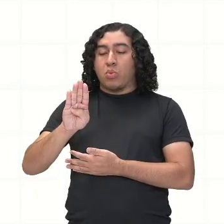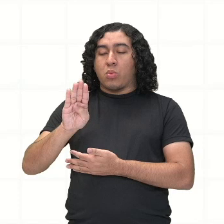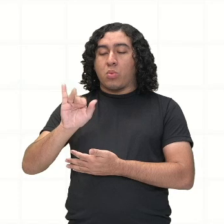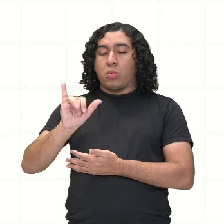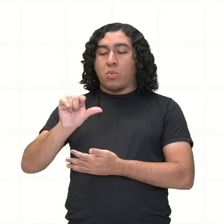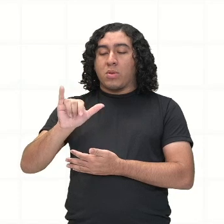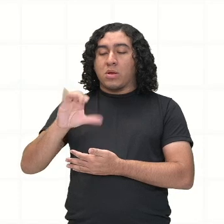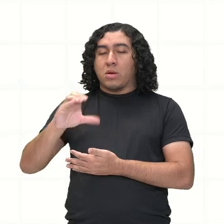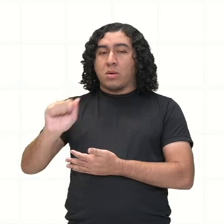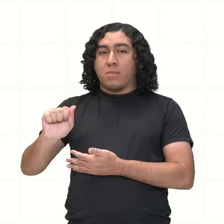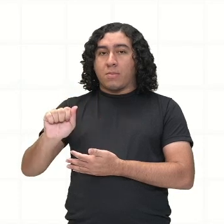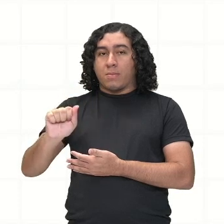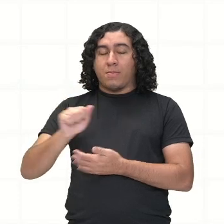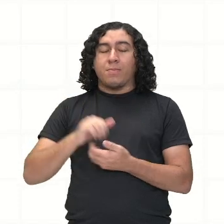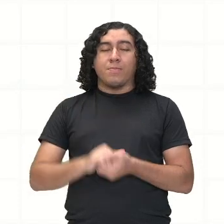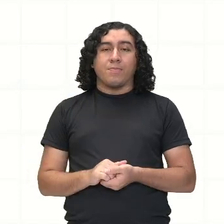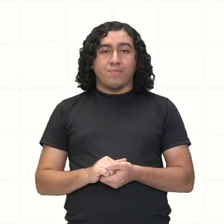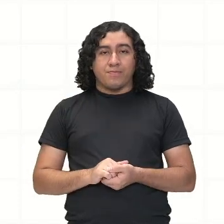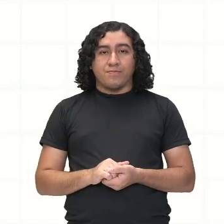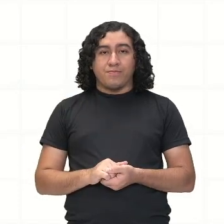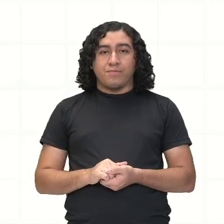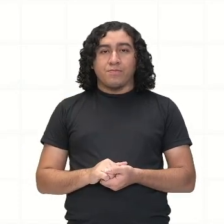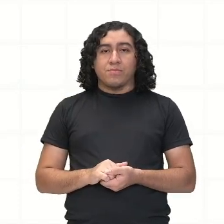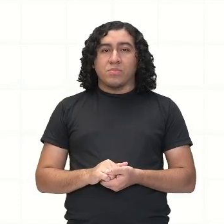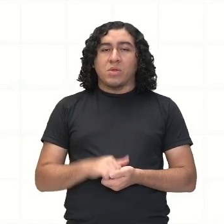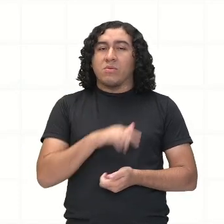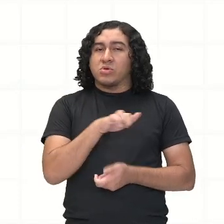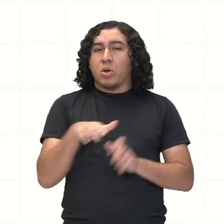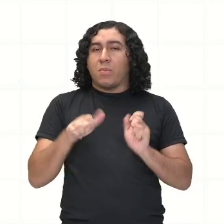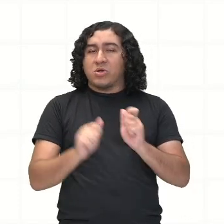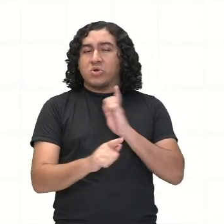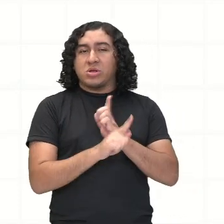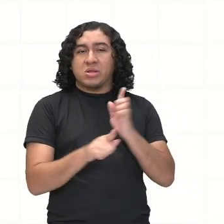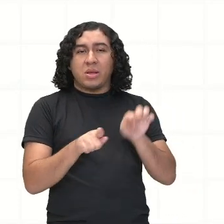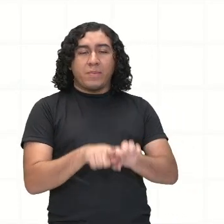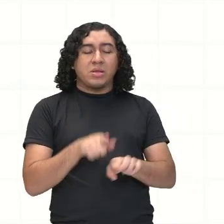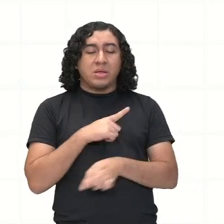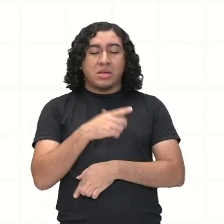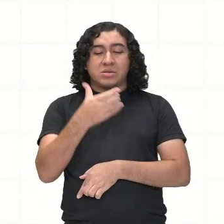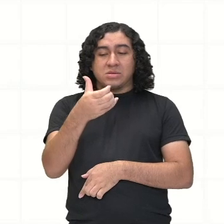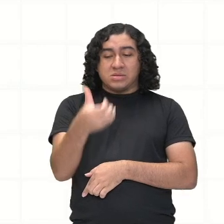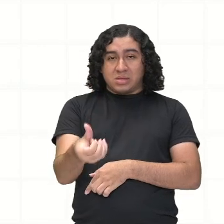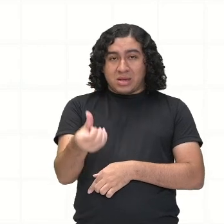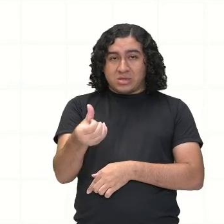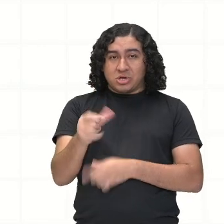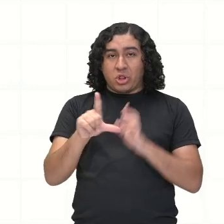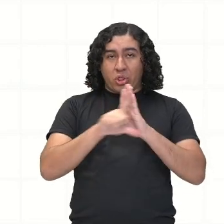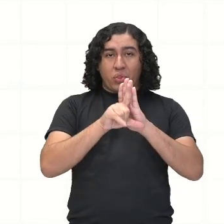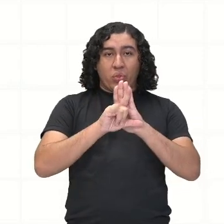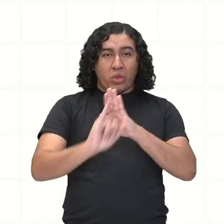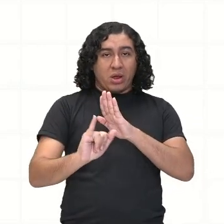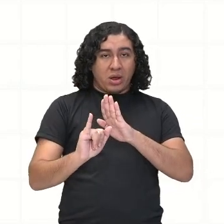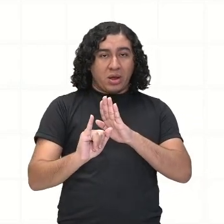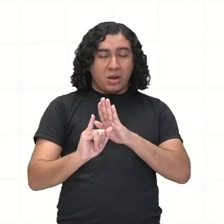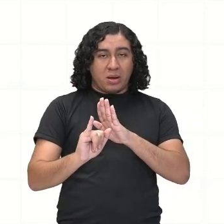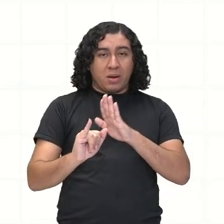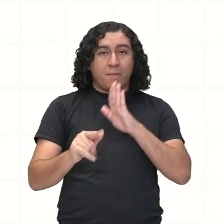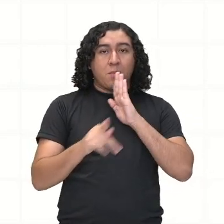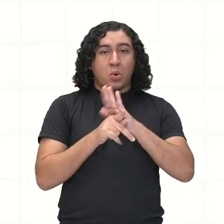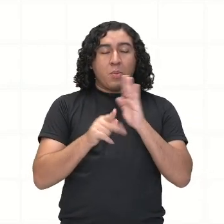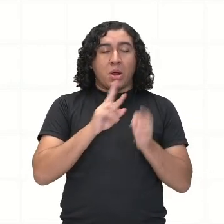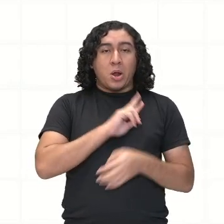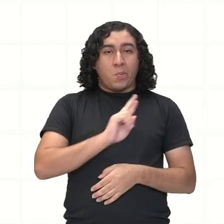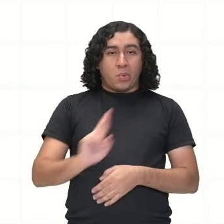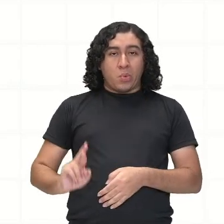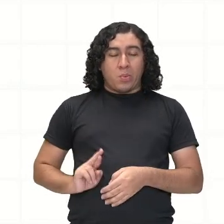podem ouvir que a principal obra dele é as seis leis da República,